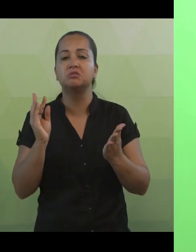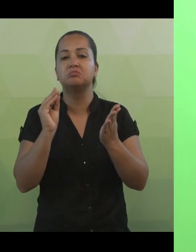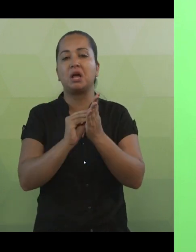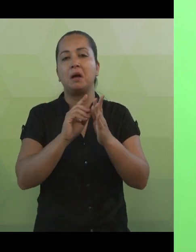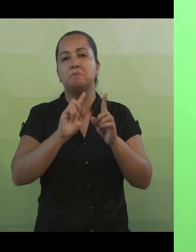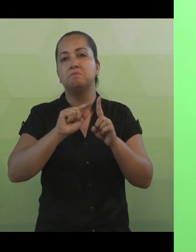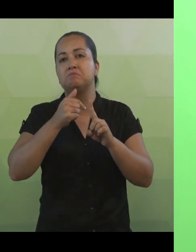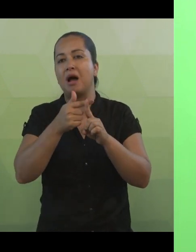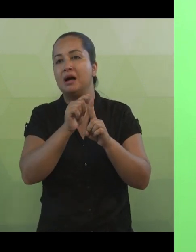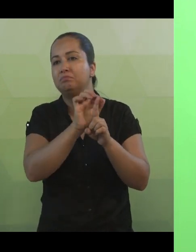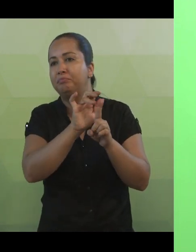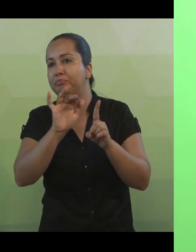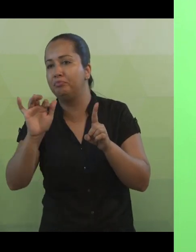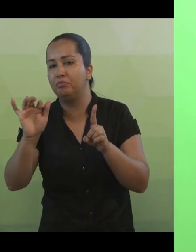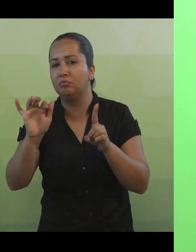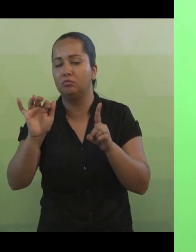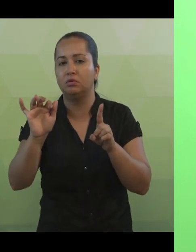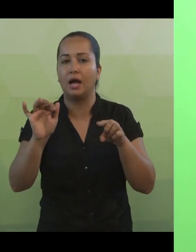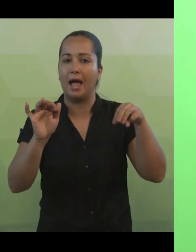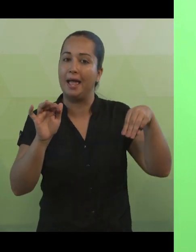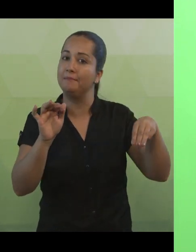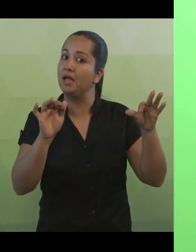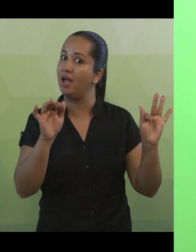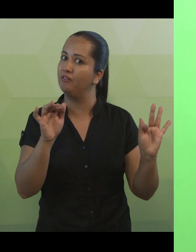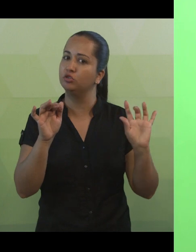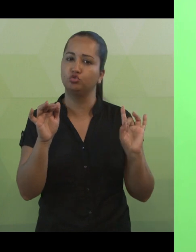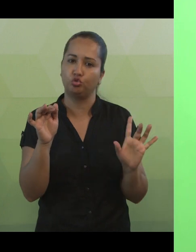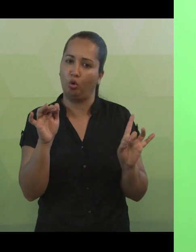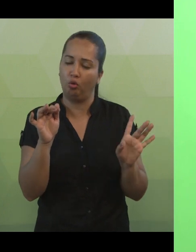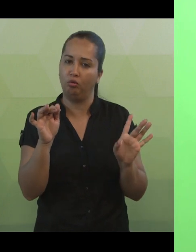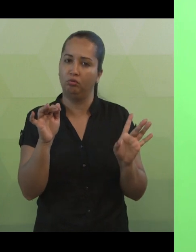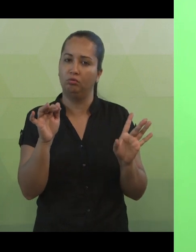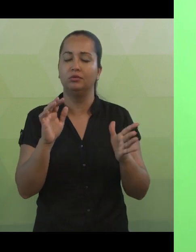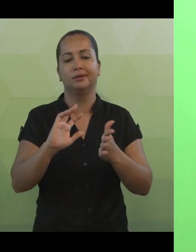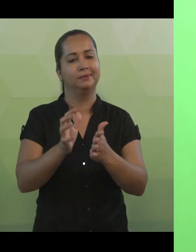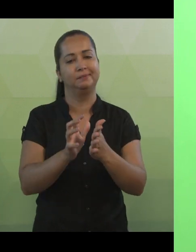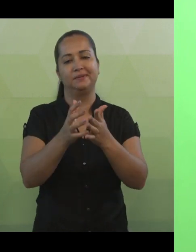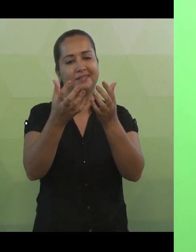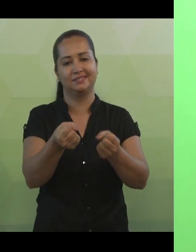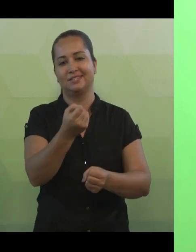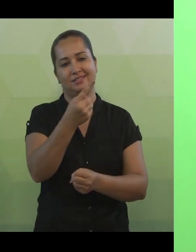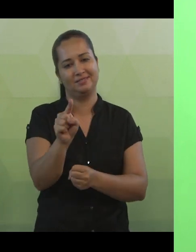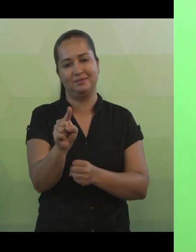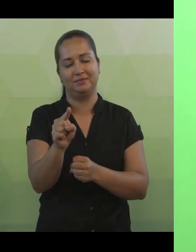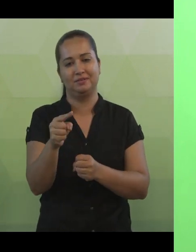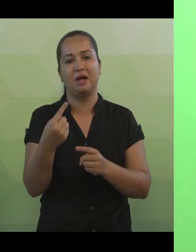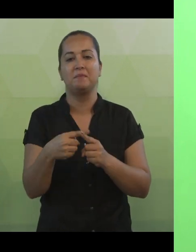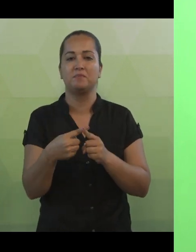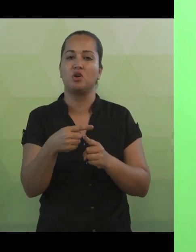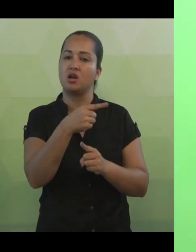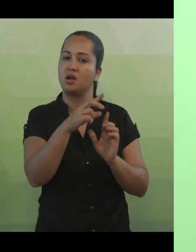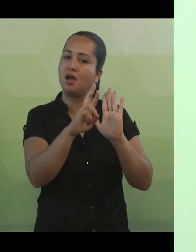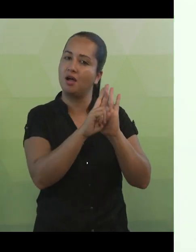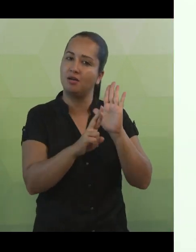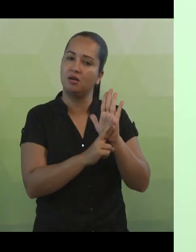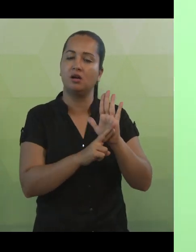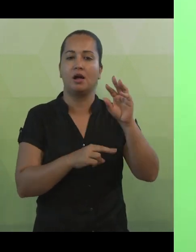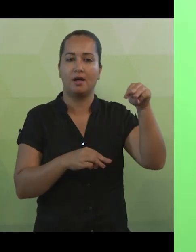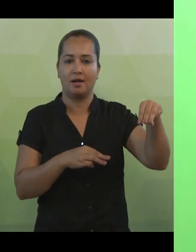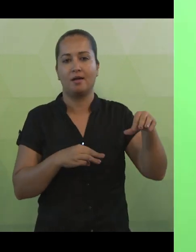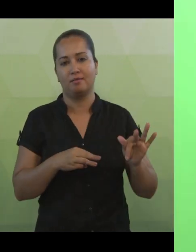fora dessas informações, desses valores válidos, que é MF, o banco de dados já não vai permitir, ele não vai realizar esse tipo de